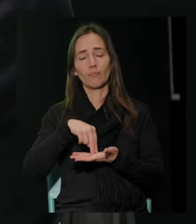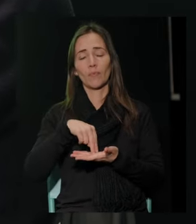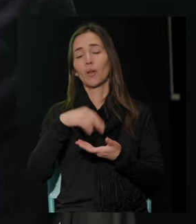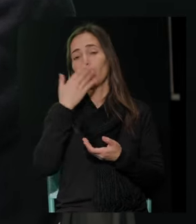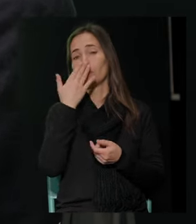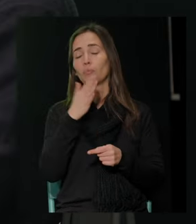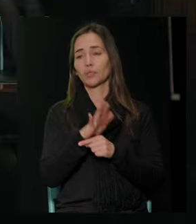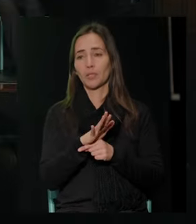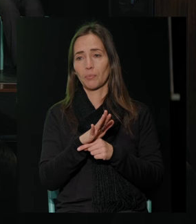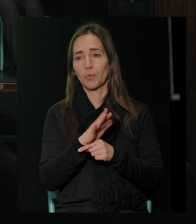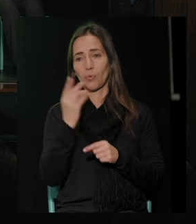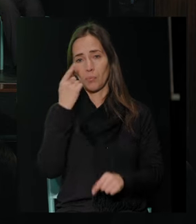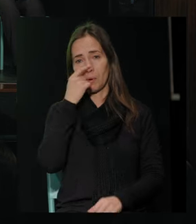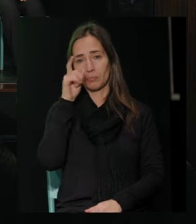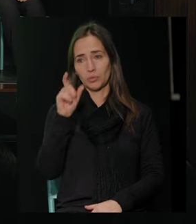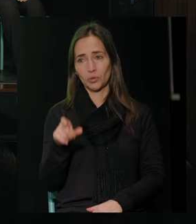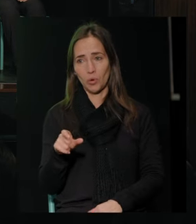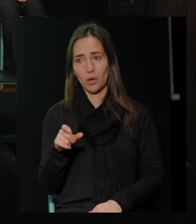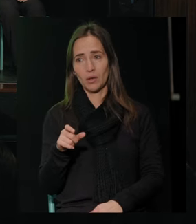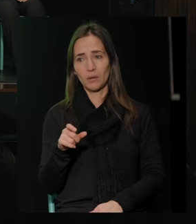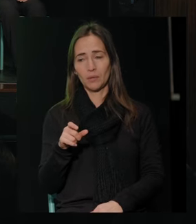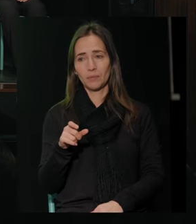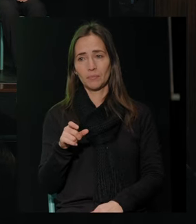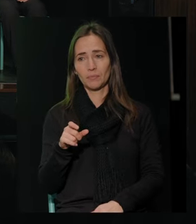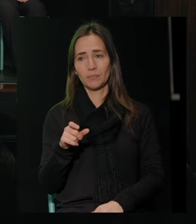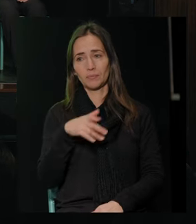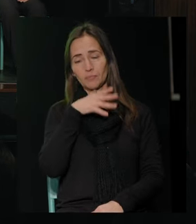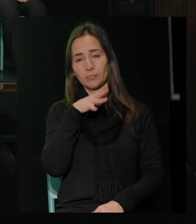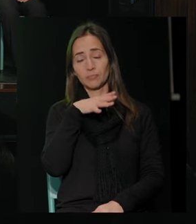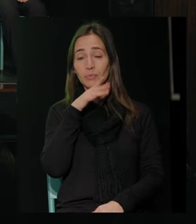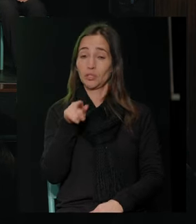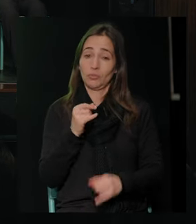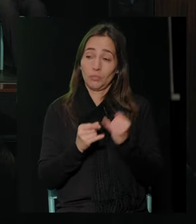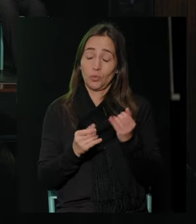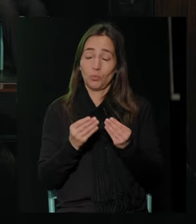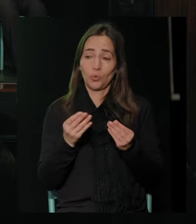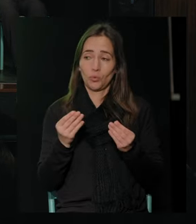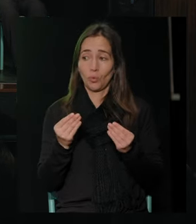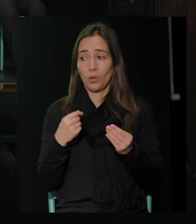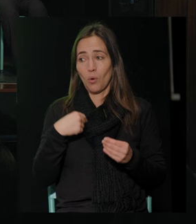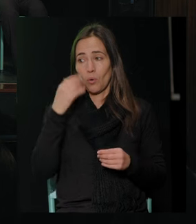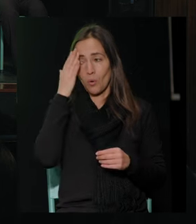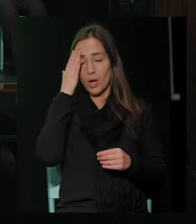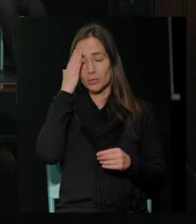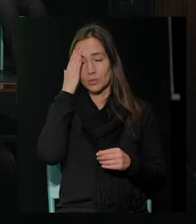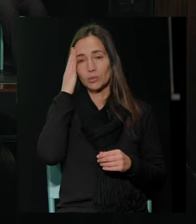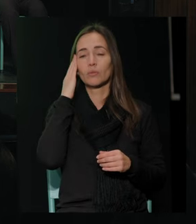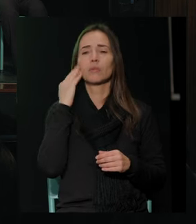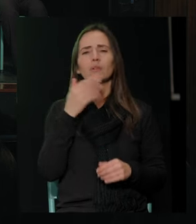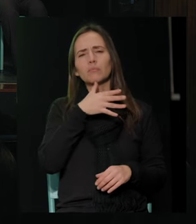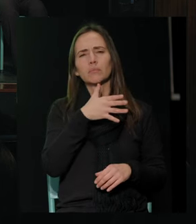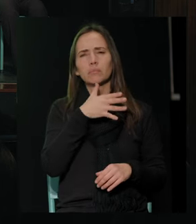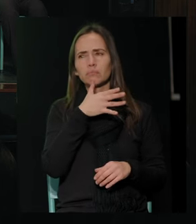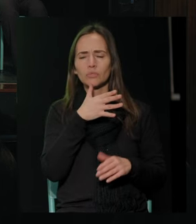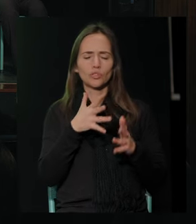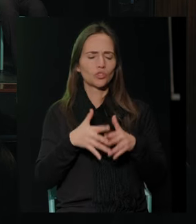apareceu-nos, por exemplo, uma pessoa com um discurso, e isso é altamente perigoso, digo eu, com um discurso super